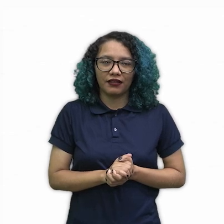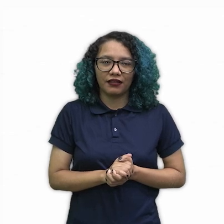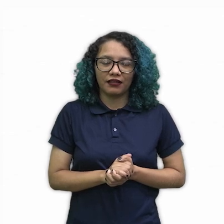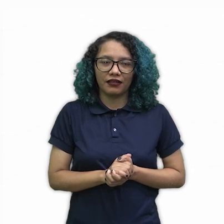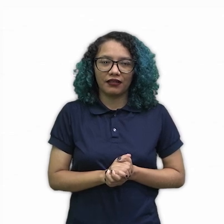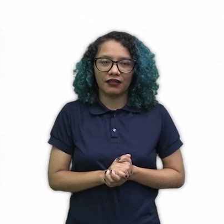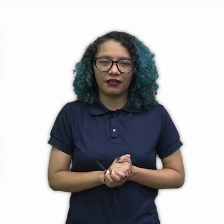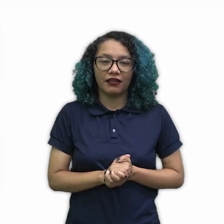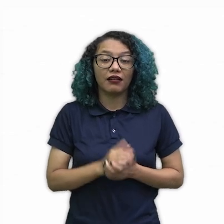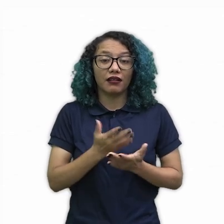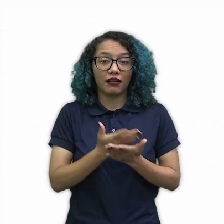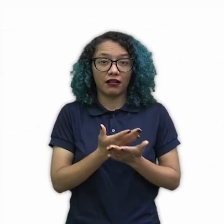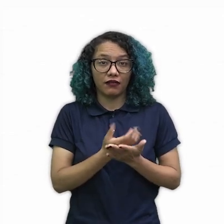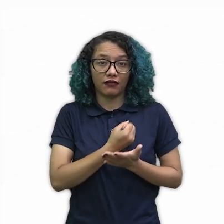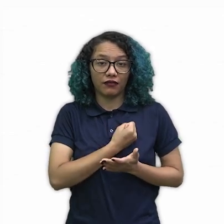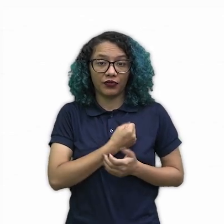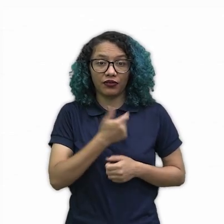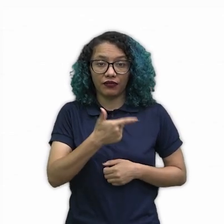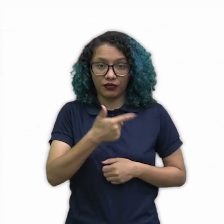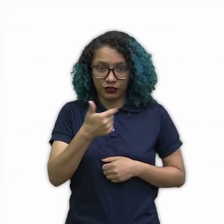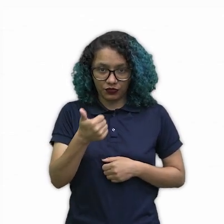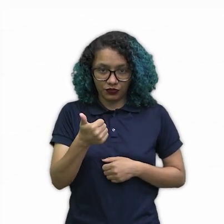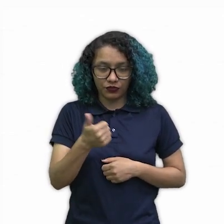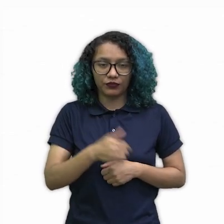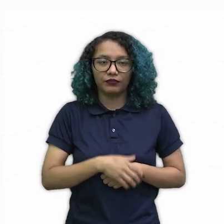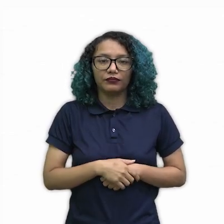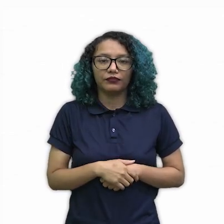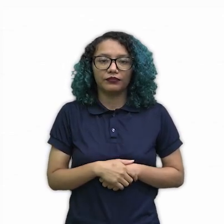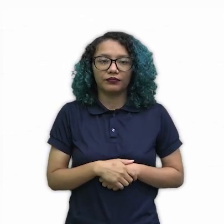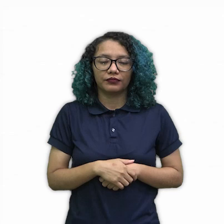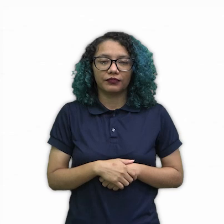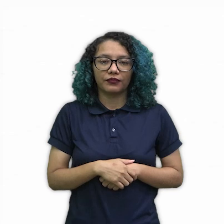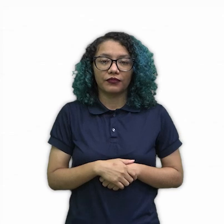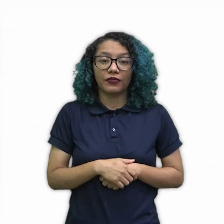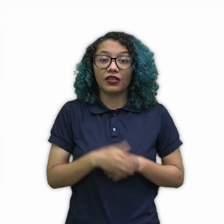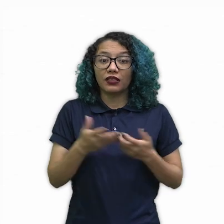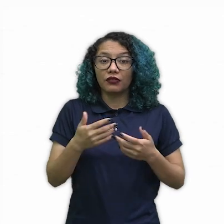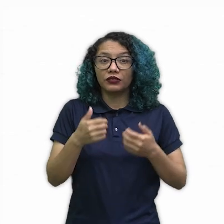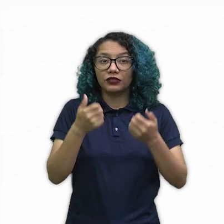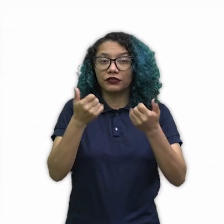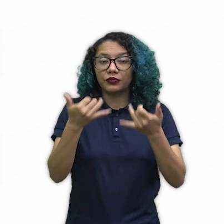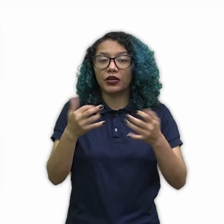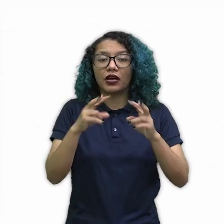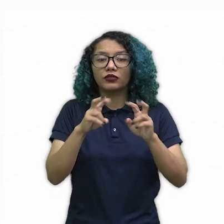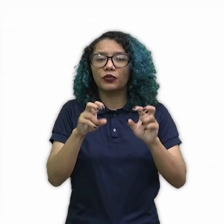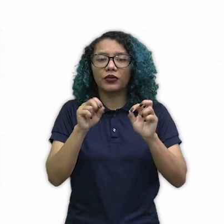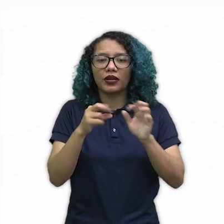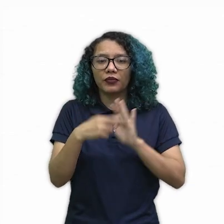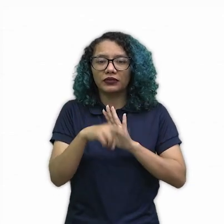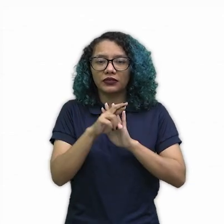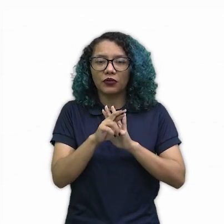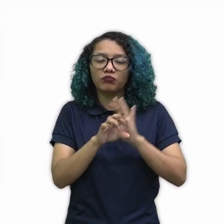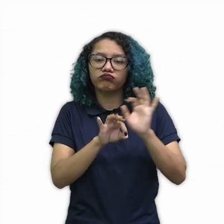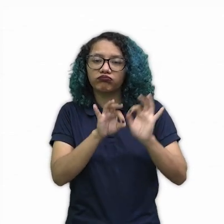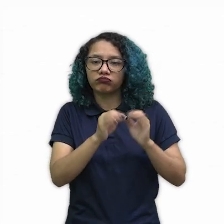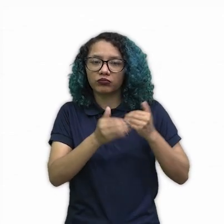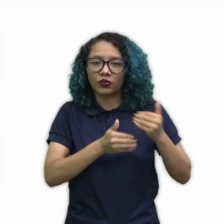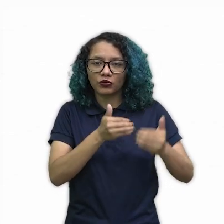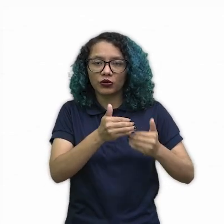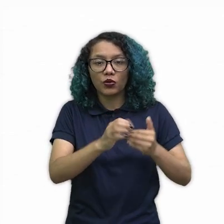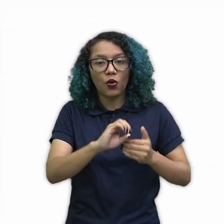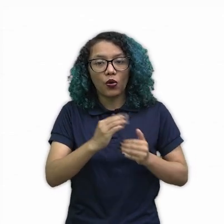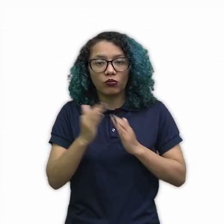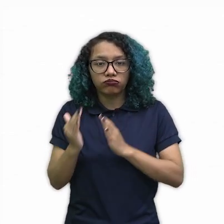Então aí está, na nossa aula de número 21, nós iremos falar sobre representação esquemática de um processo ou de